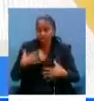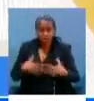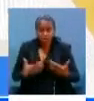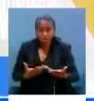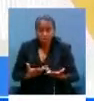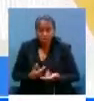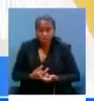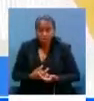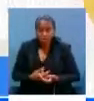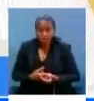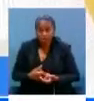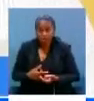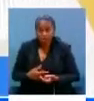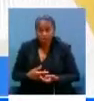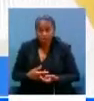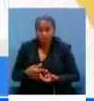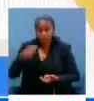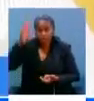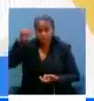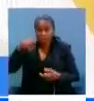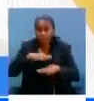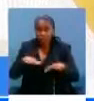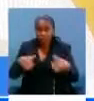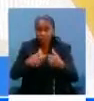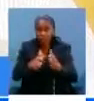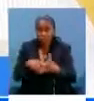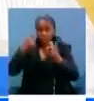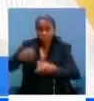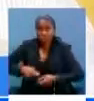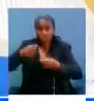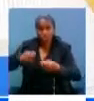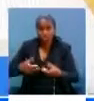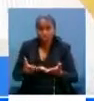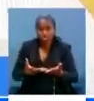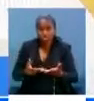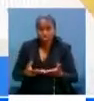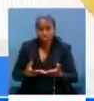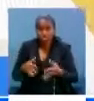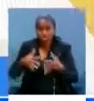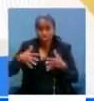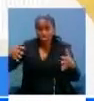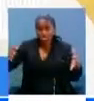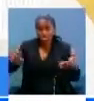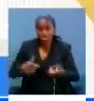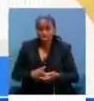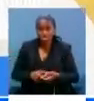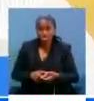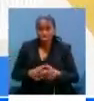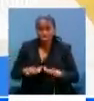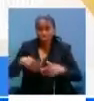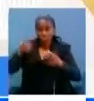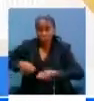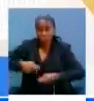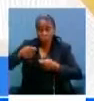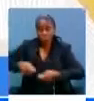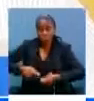Criadores que vendem esses animais ou extinguem isto tudo. Na agricultura, uma extensão grande, bem desativada para a